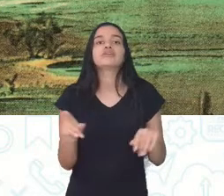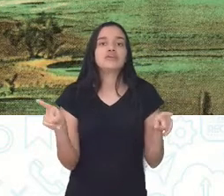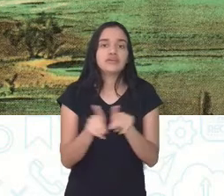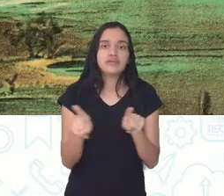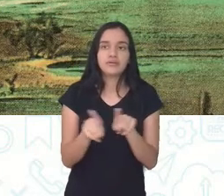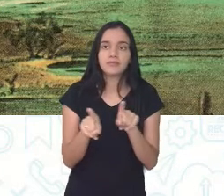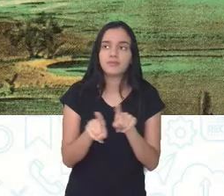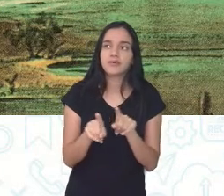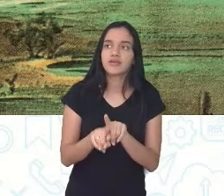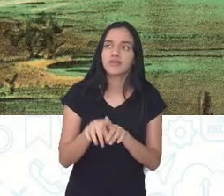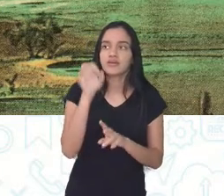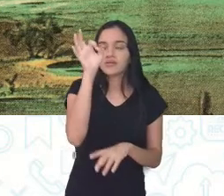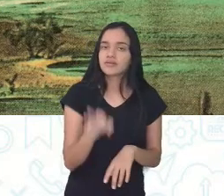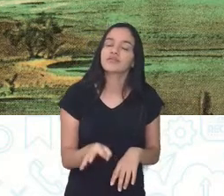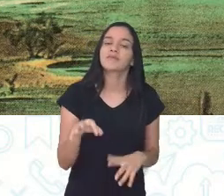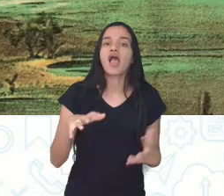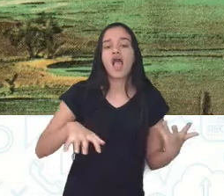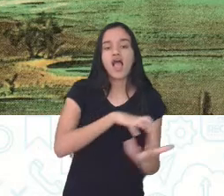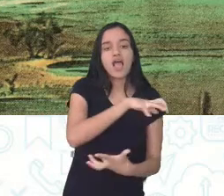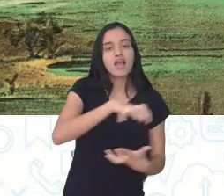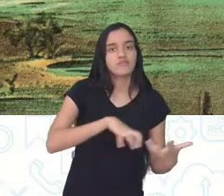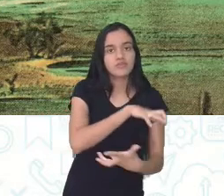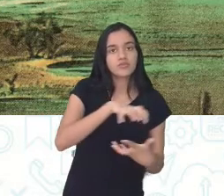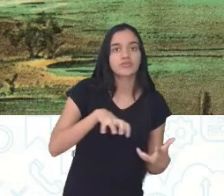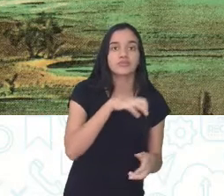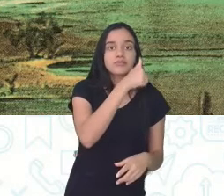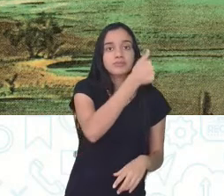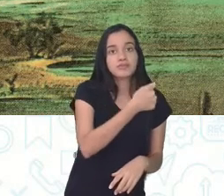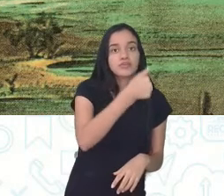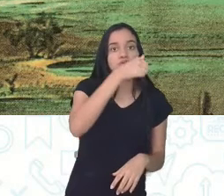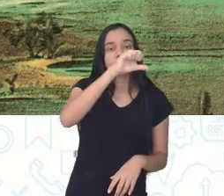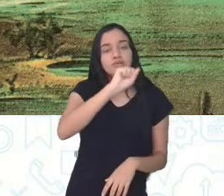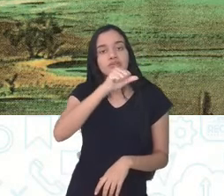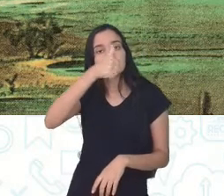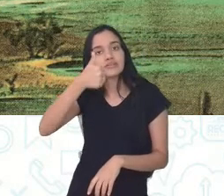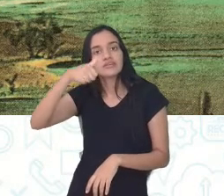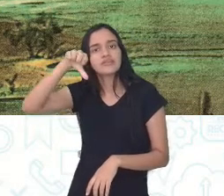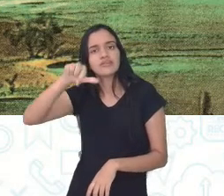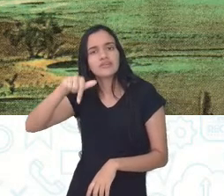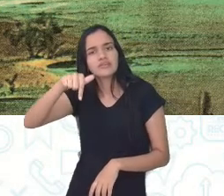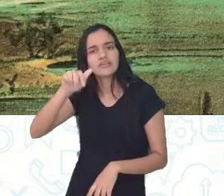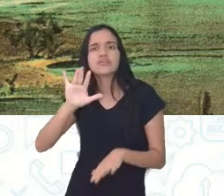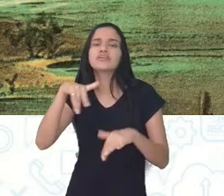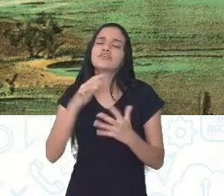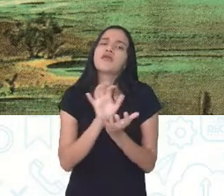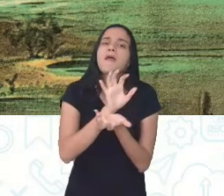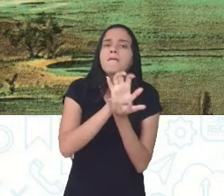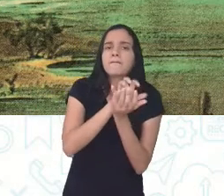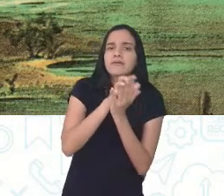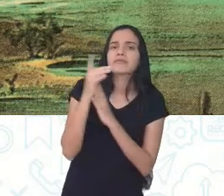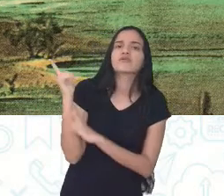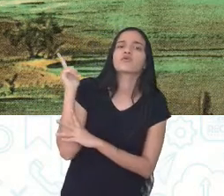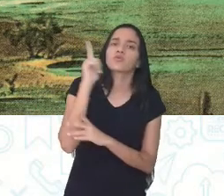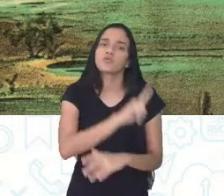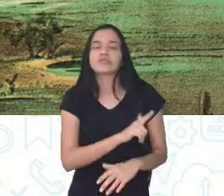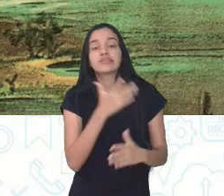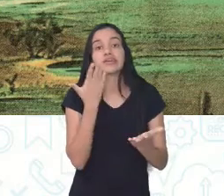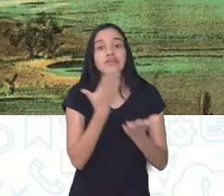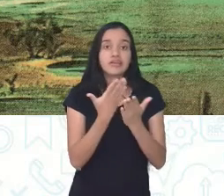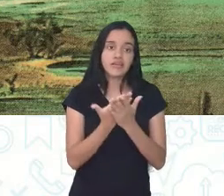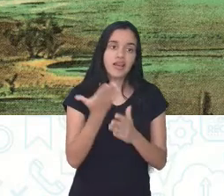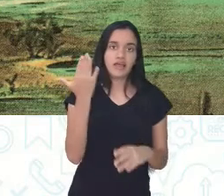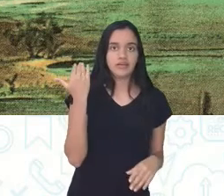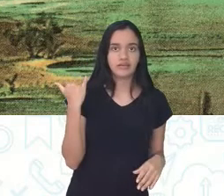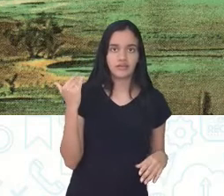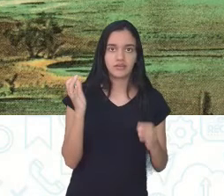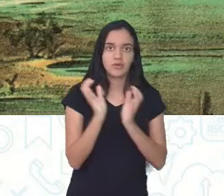um ideal também da Revolução de 1817. Né? E Pernambuco conseguiu, a gente já viu em aulas anteriores,